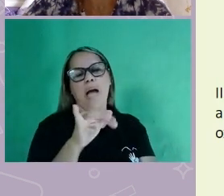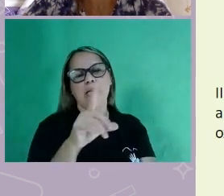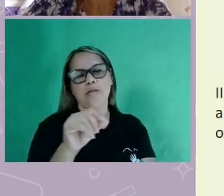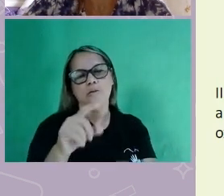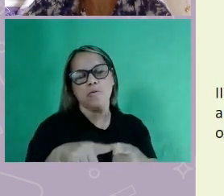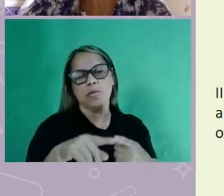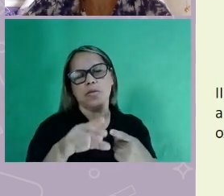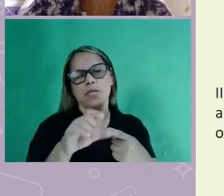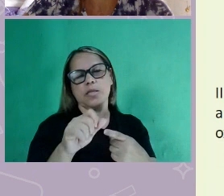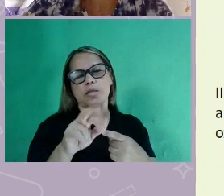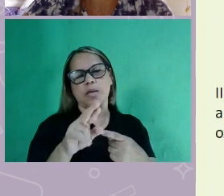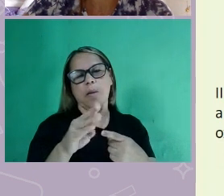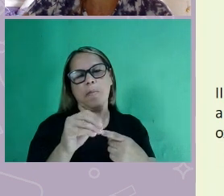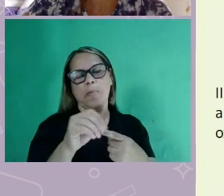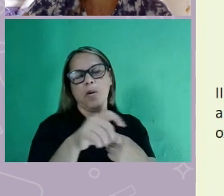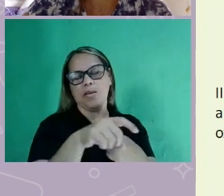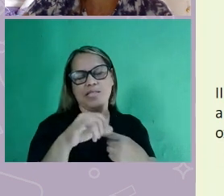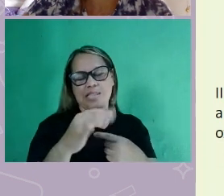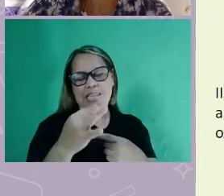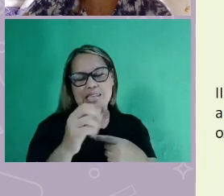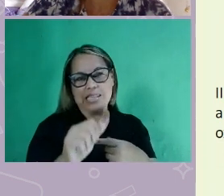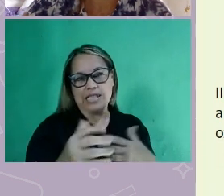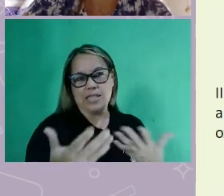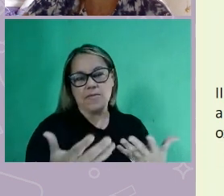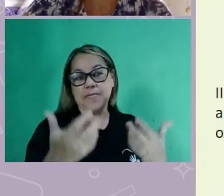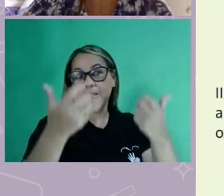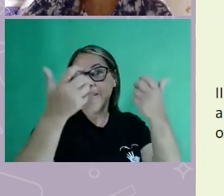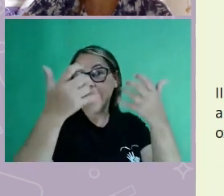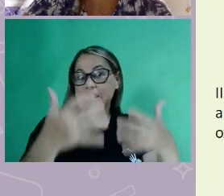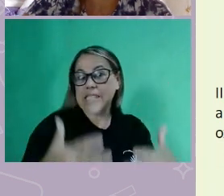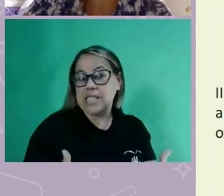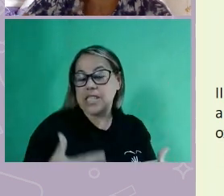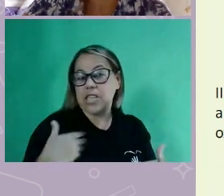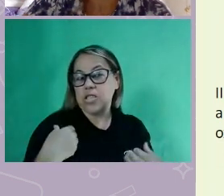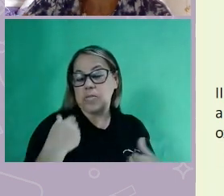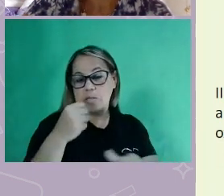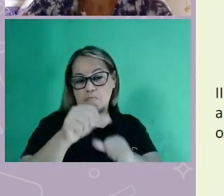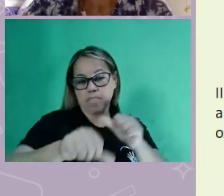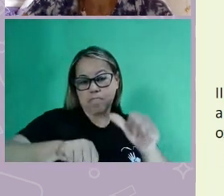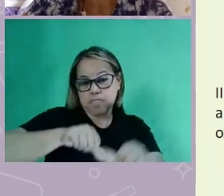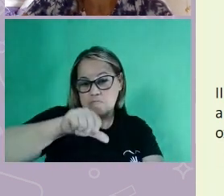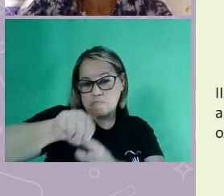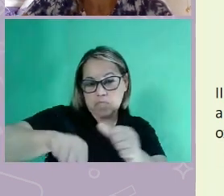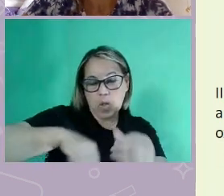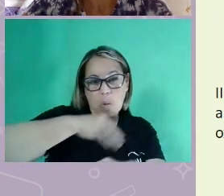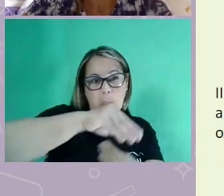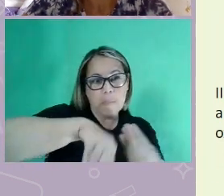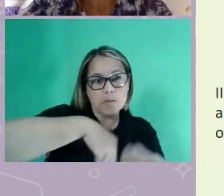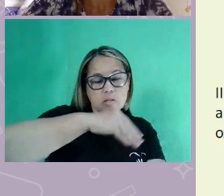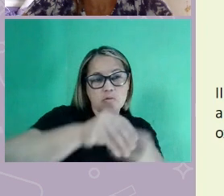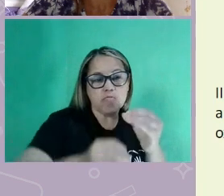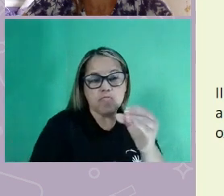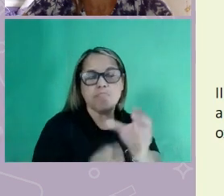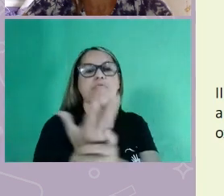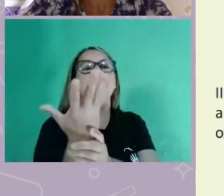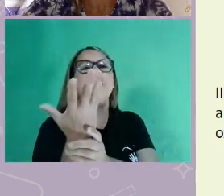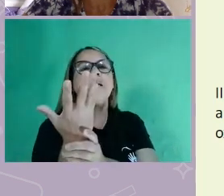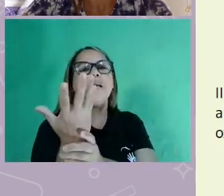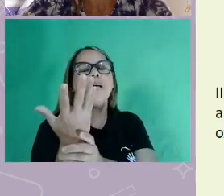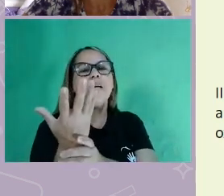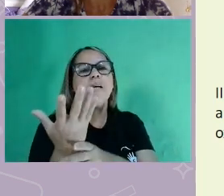então ele tá dizendo que um ácido carboxílico se reagir com a quercetina vai dar origem